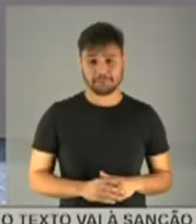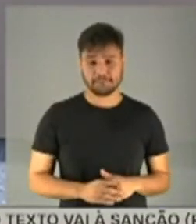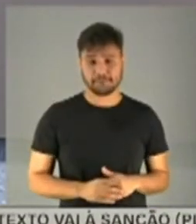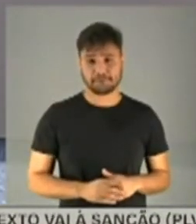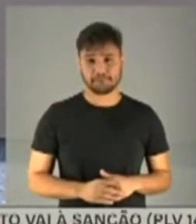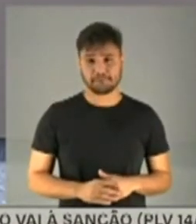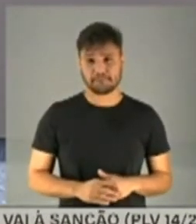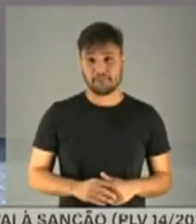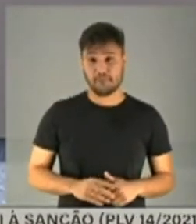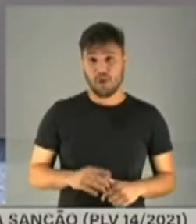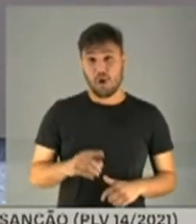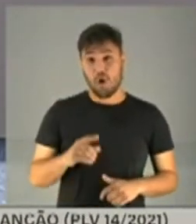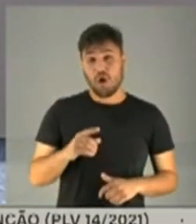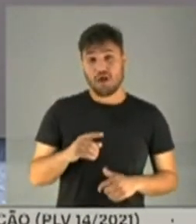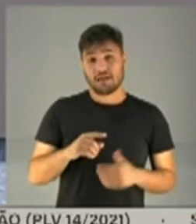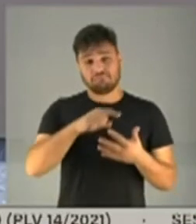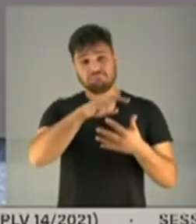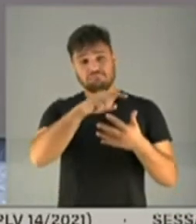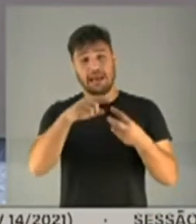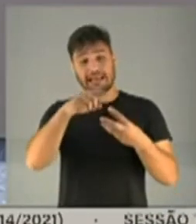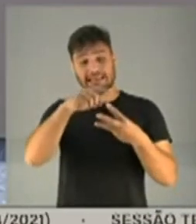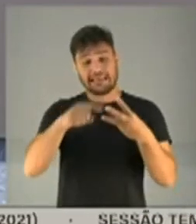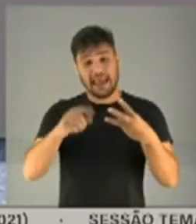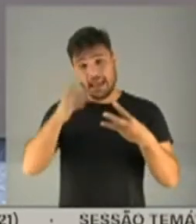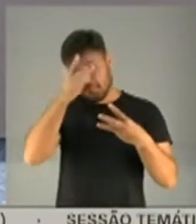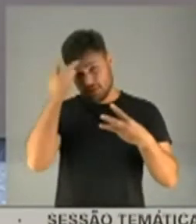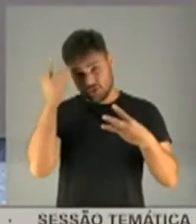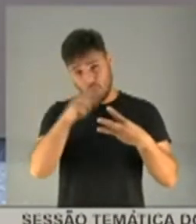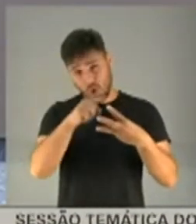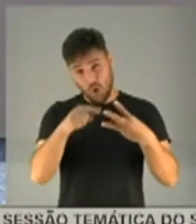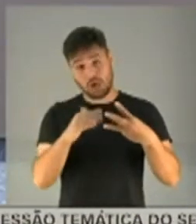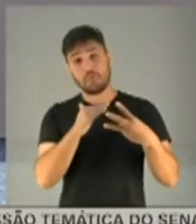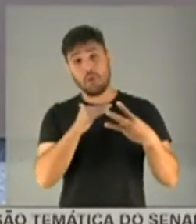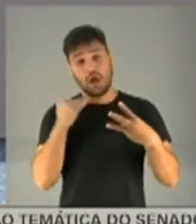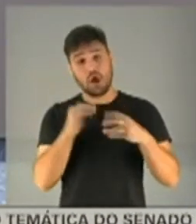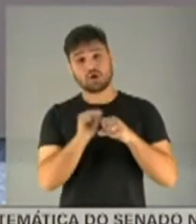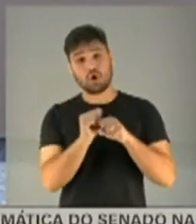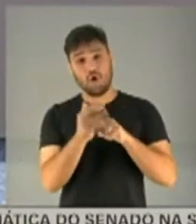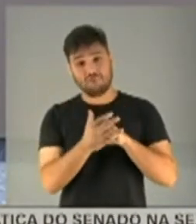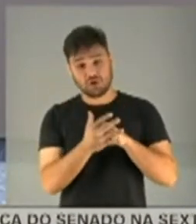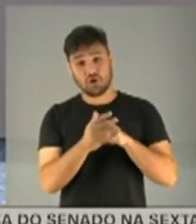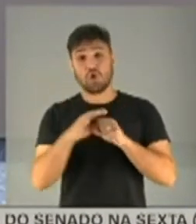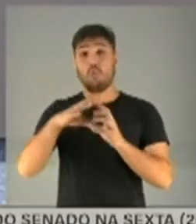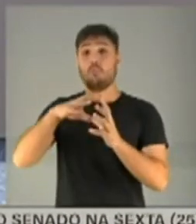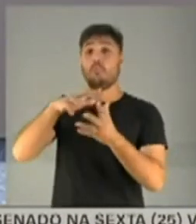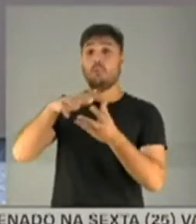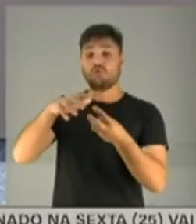senadoras, 1 de cada 3 pessoas que morreram por Covid no mundo foi no Brasil.